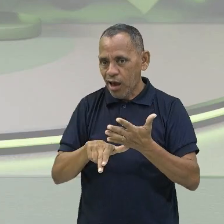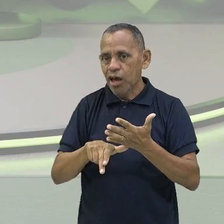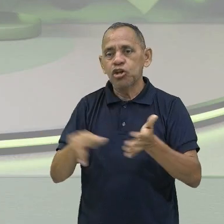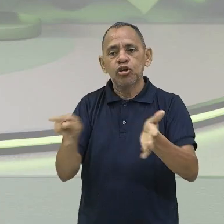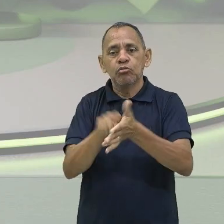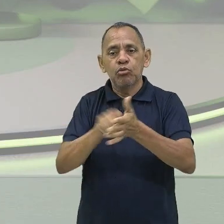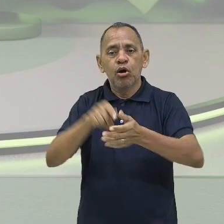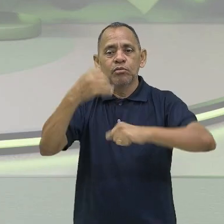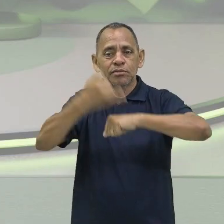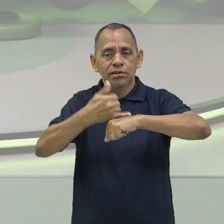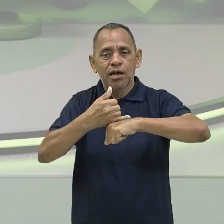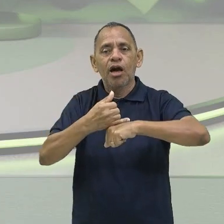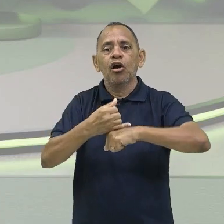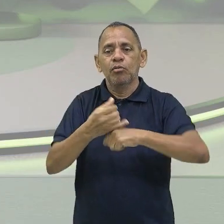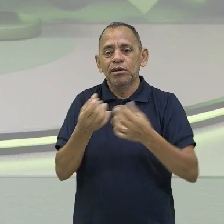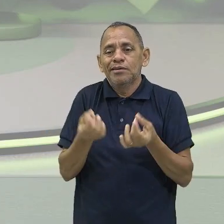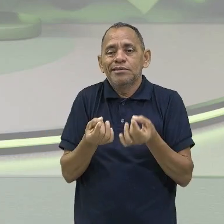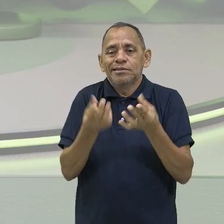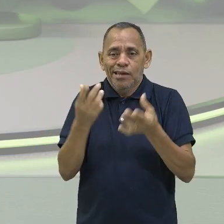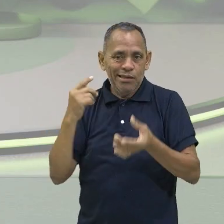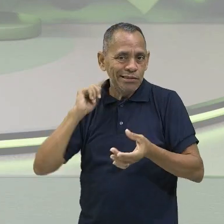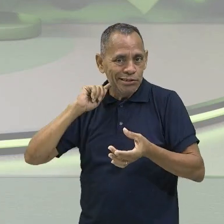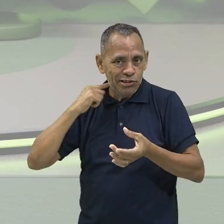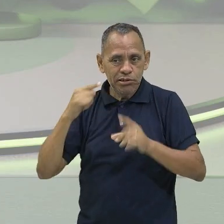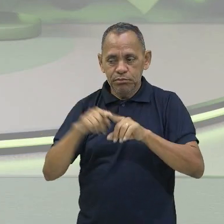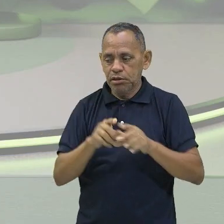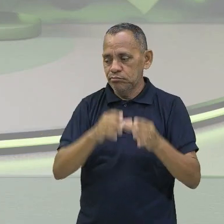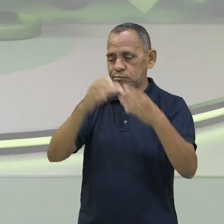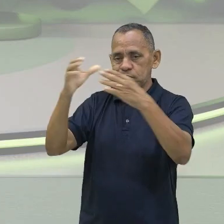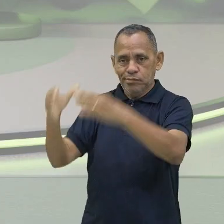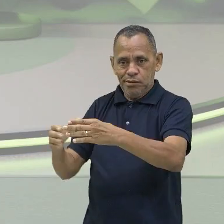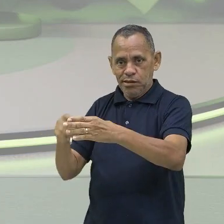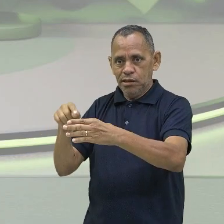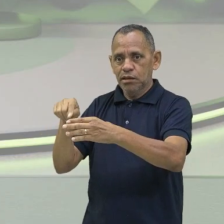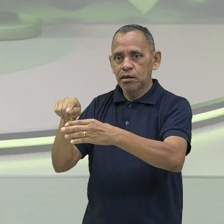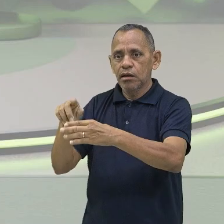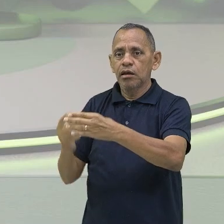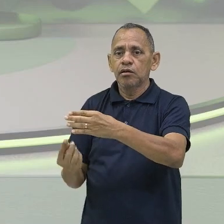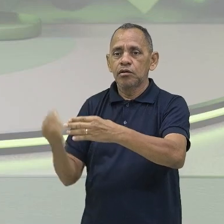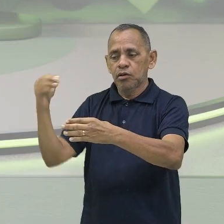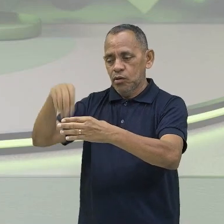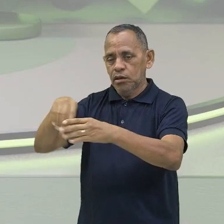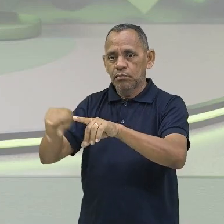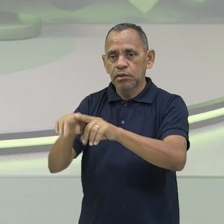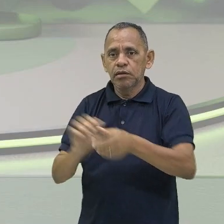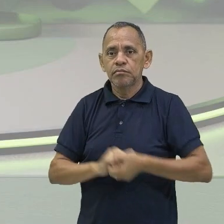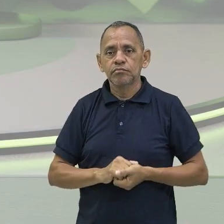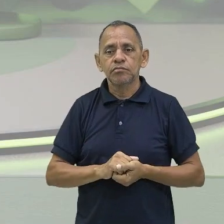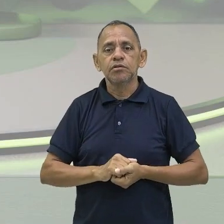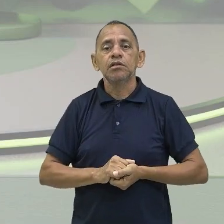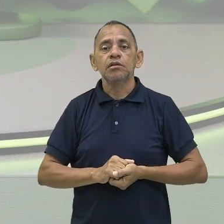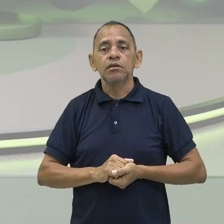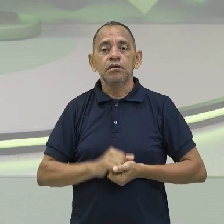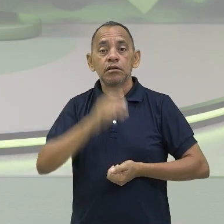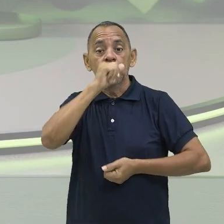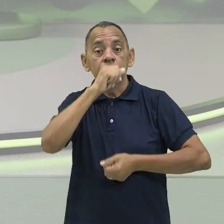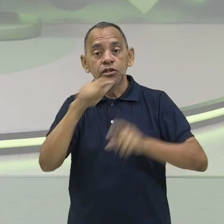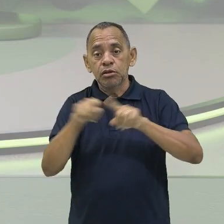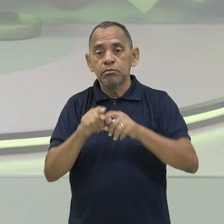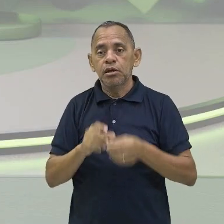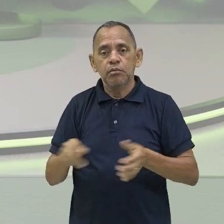devem ser descartados nesse recipiente. Temos a lixeira de coloração laranja, que é destinada ao